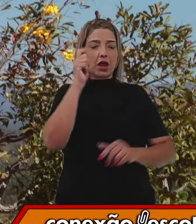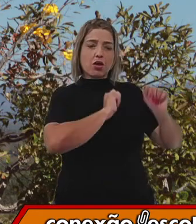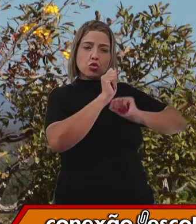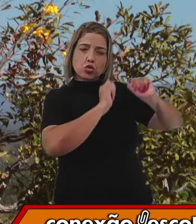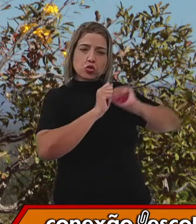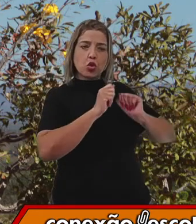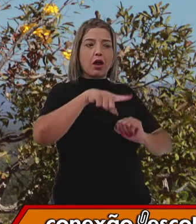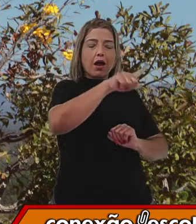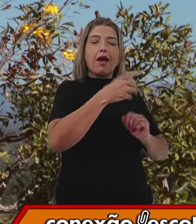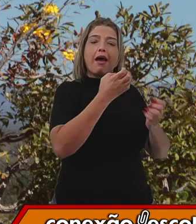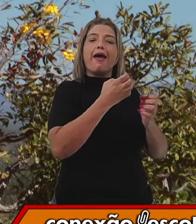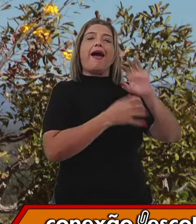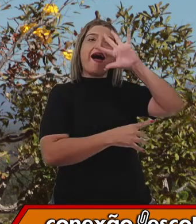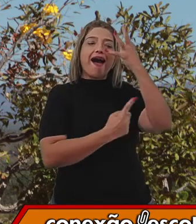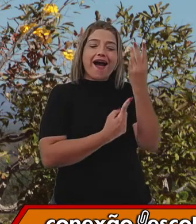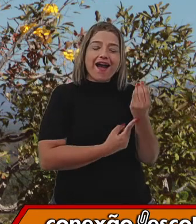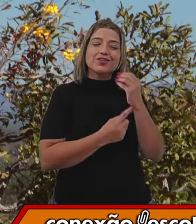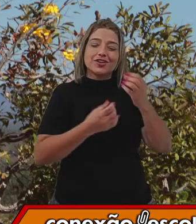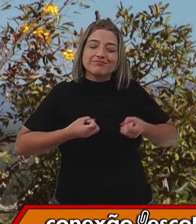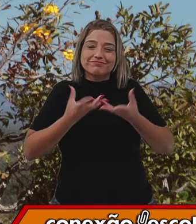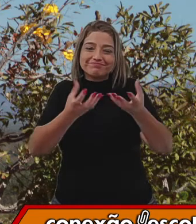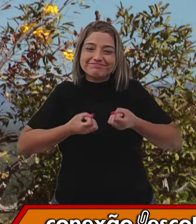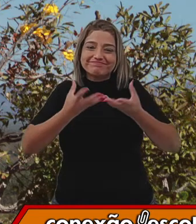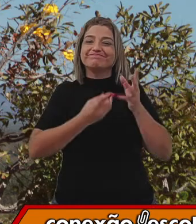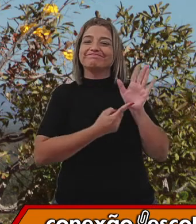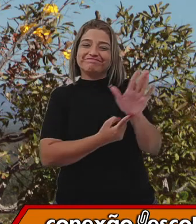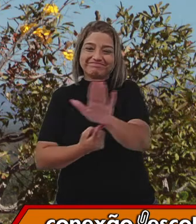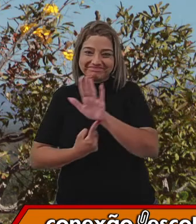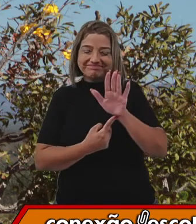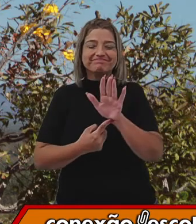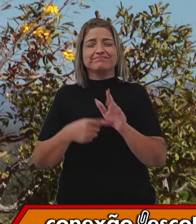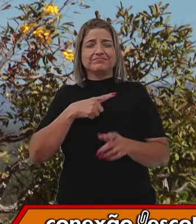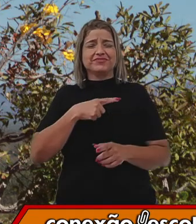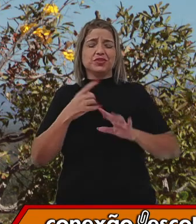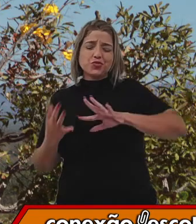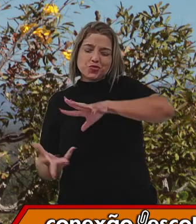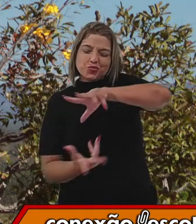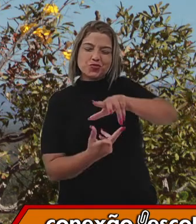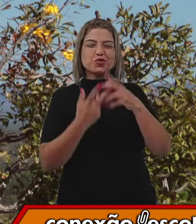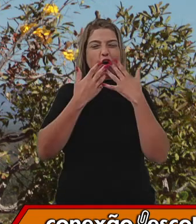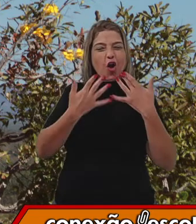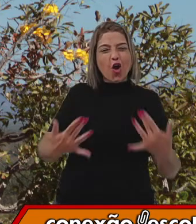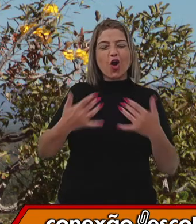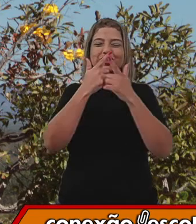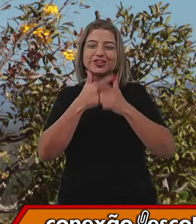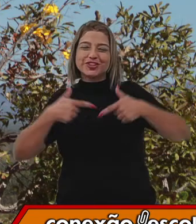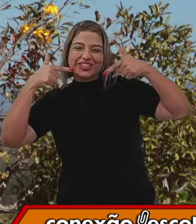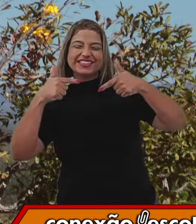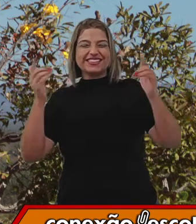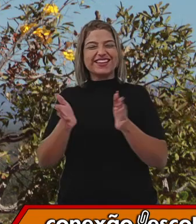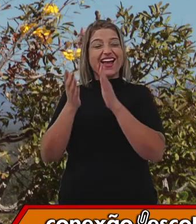arte da representação. Neste mundo de cores, sorrisos, aplausos e encantamento,